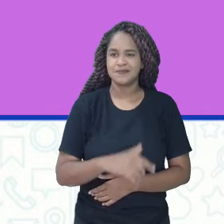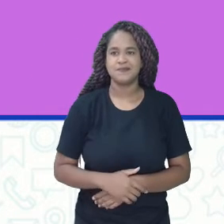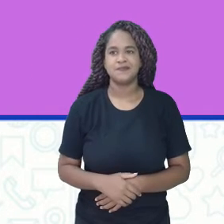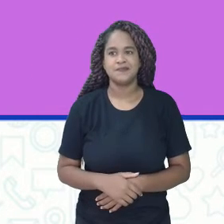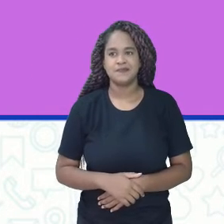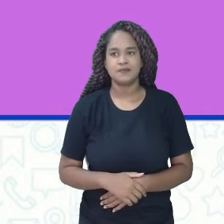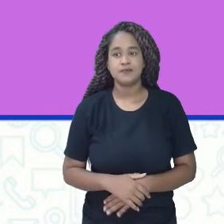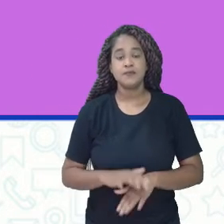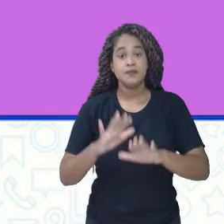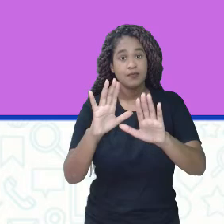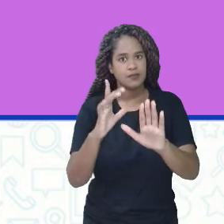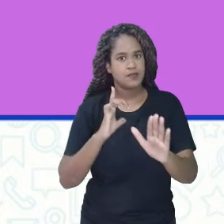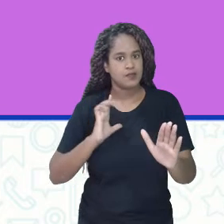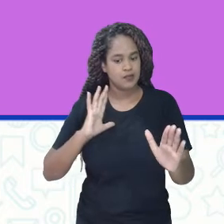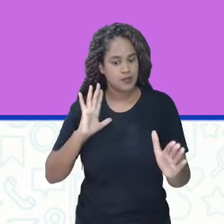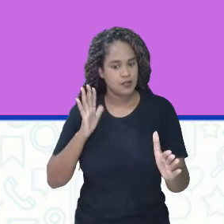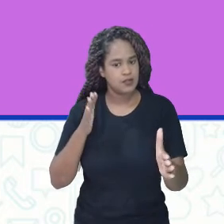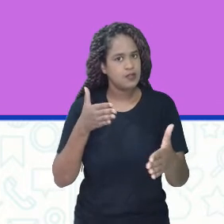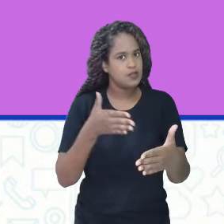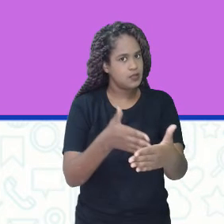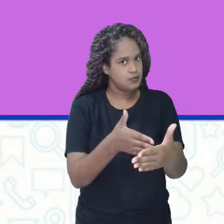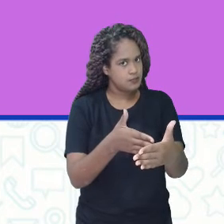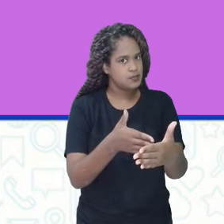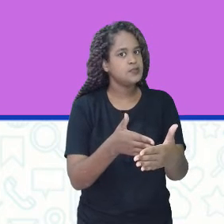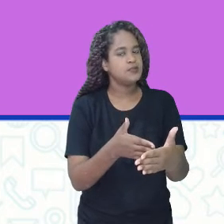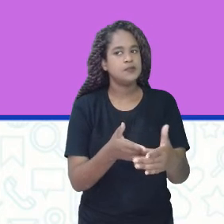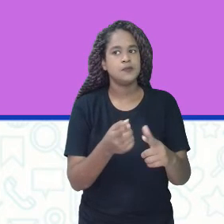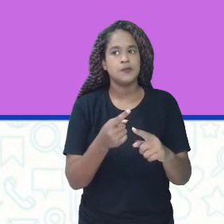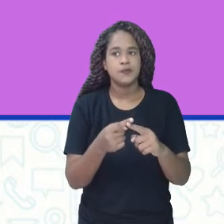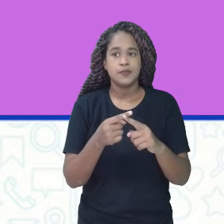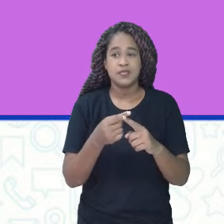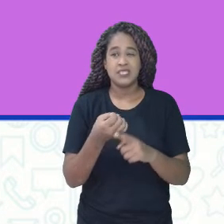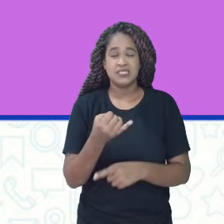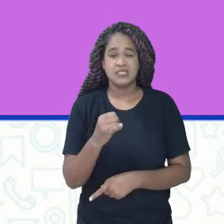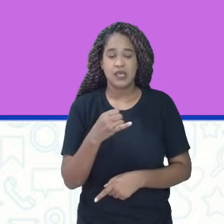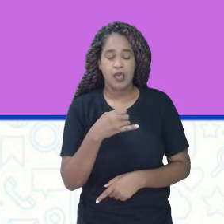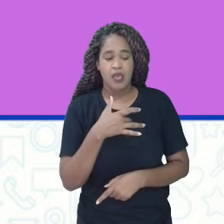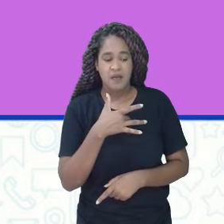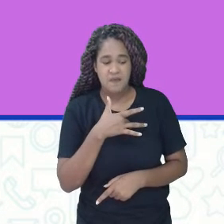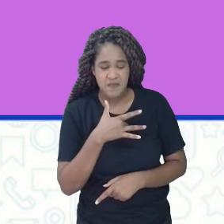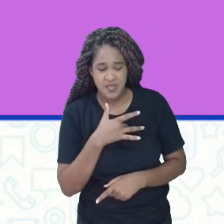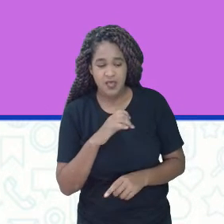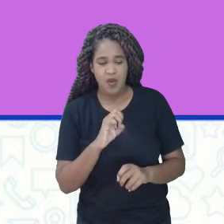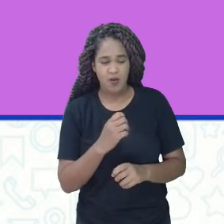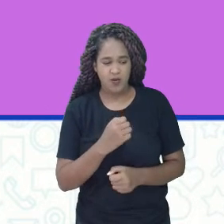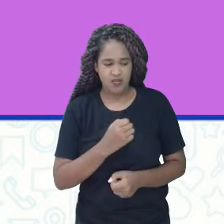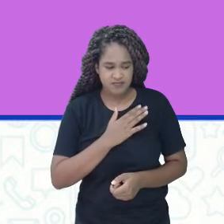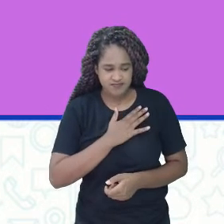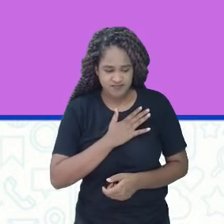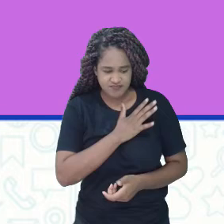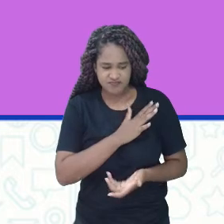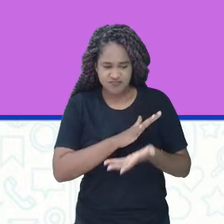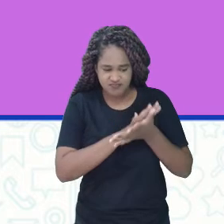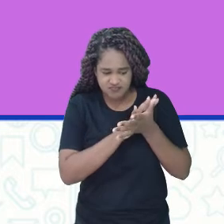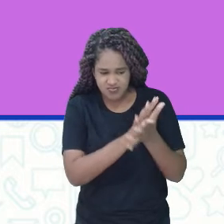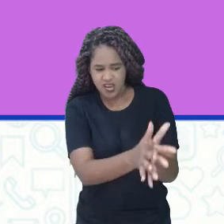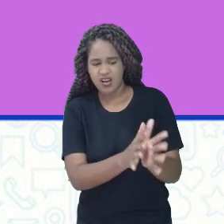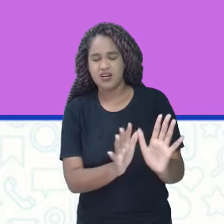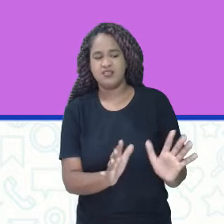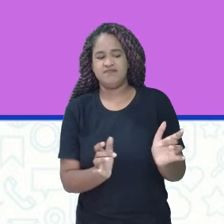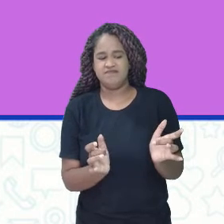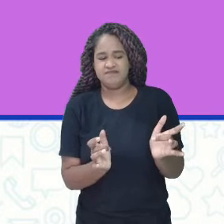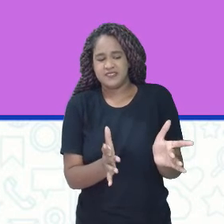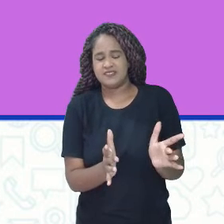limite para isso. O que é digno de pena ou que provoca repugnância,